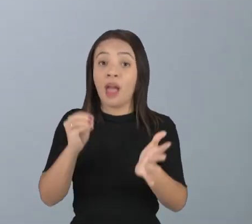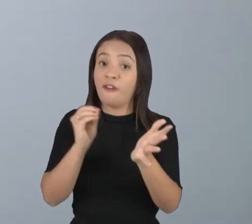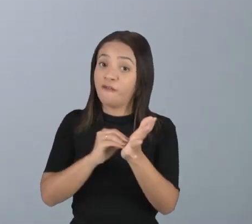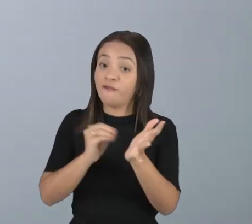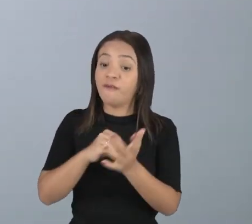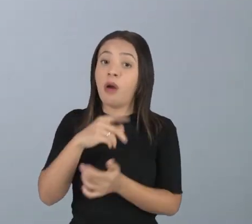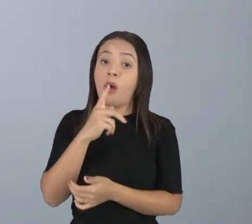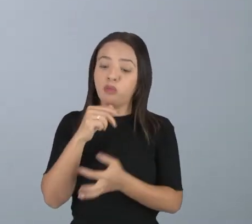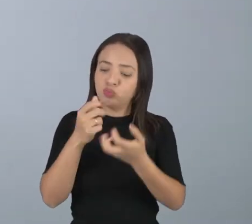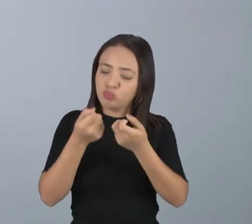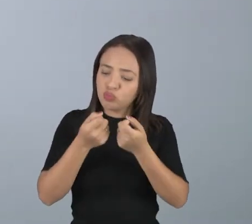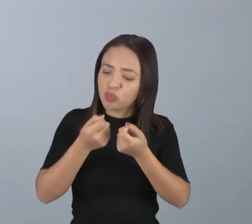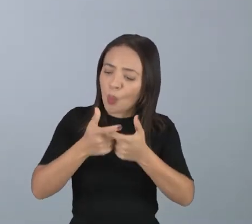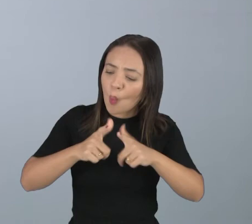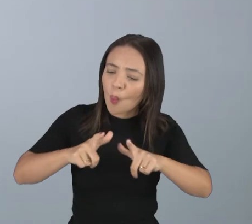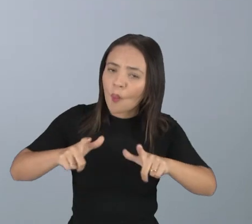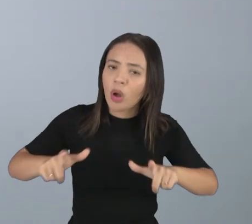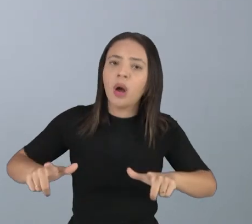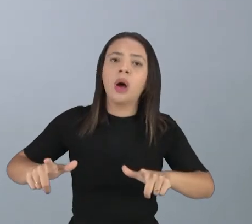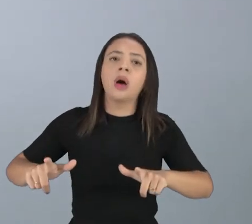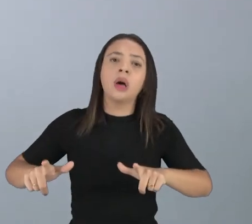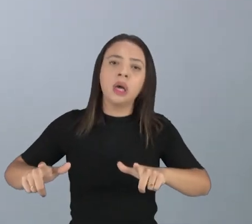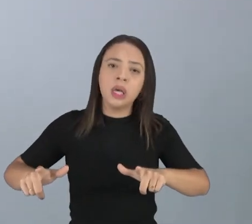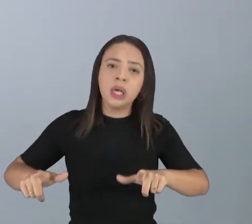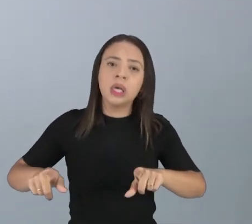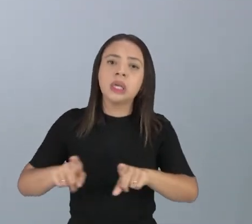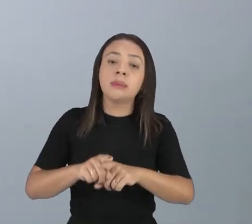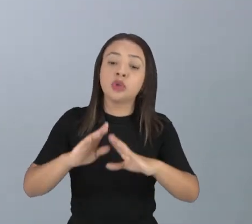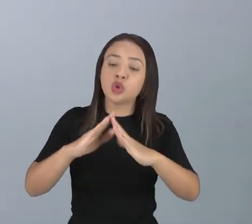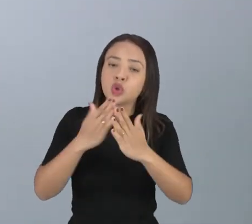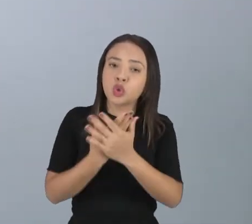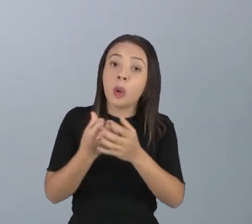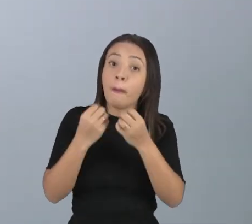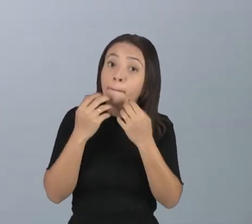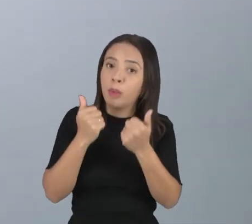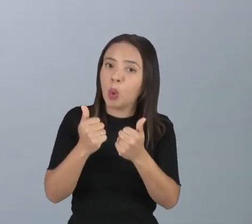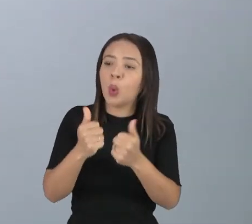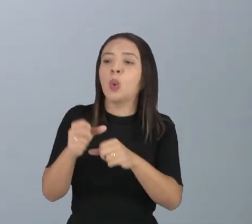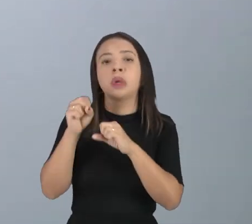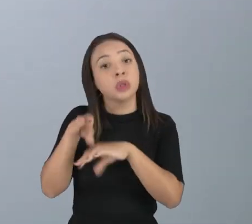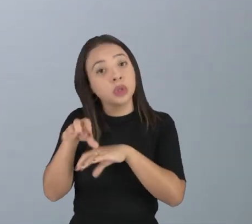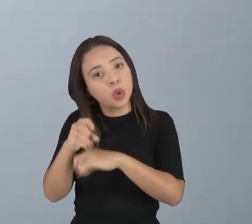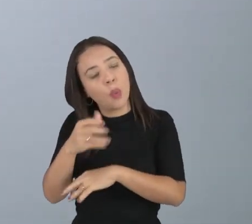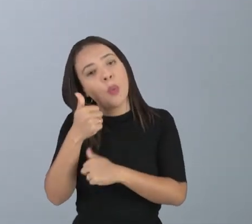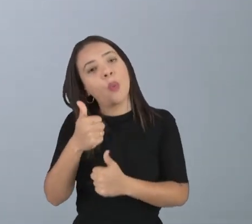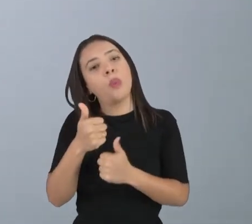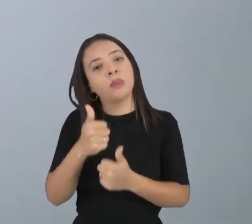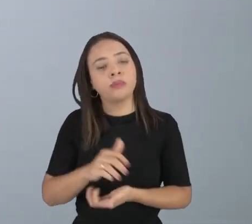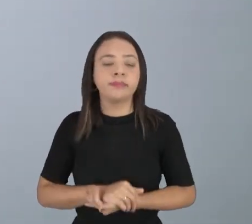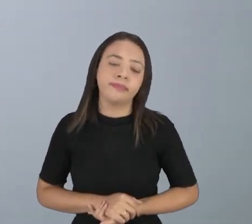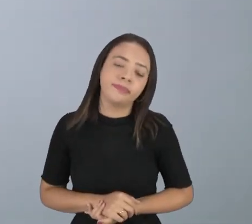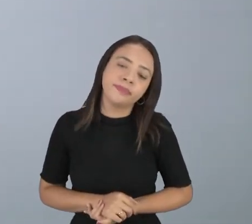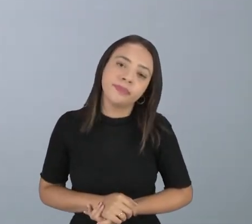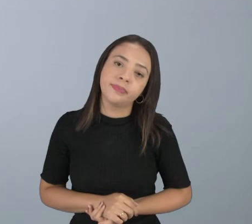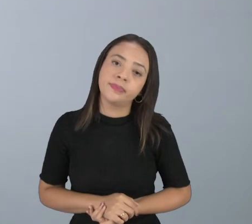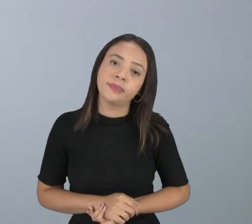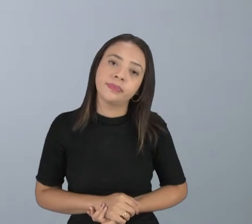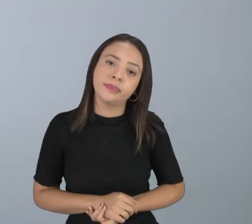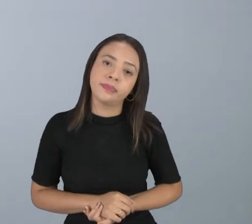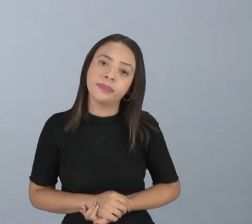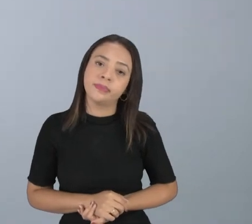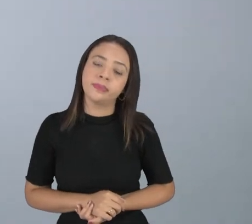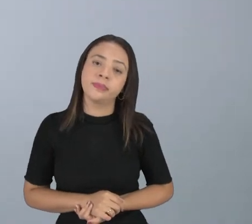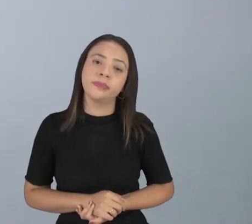saneamento básico, né? Escolas adequadas, uma boa educação, né? É esse sentido, né?